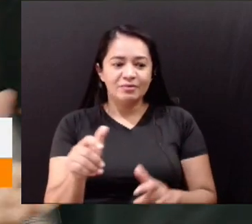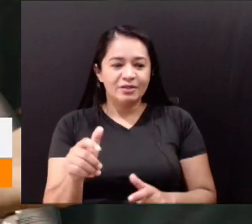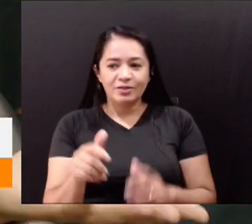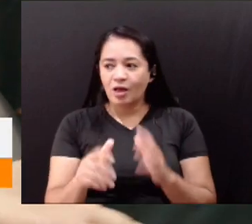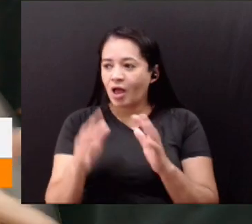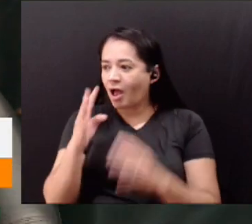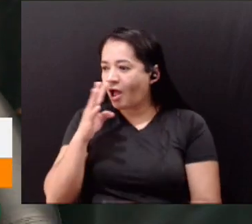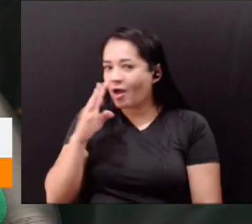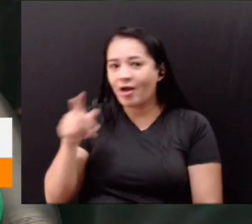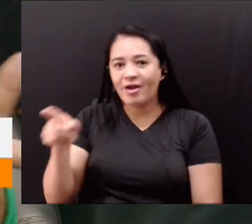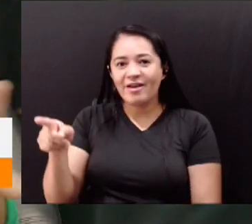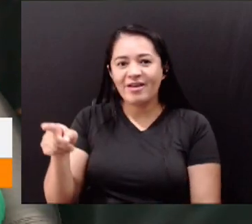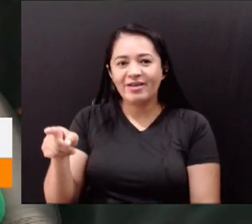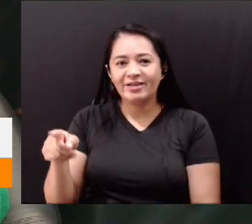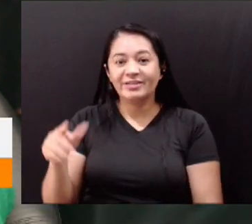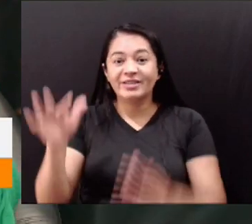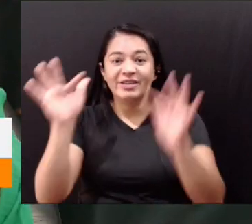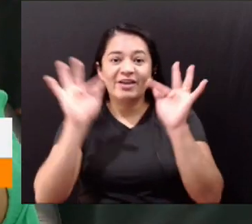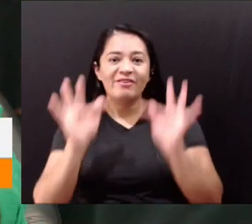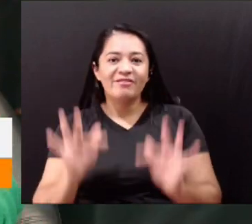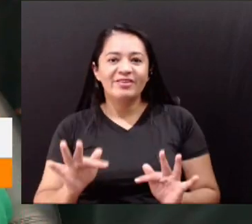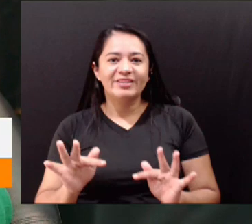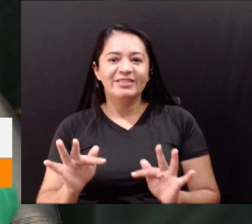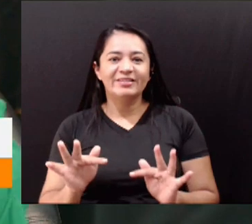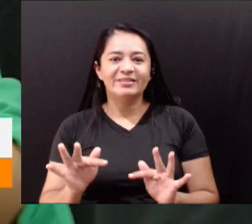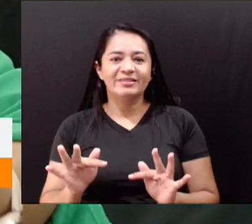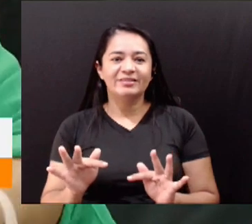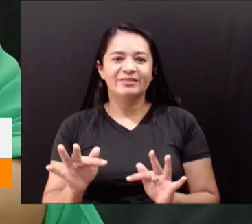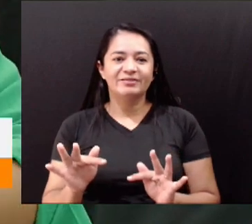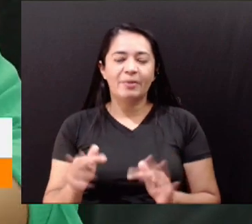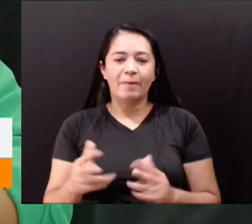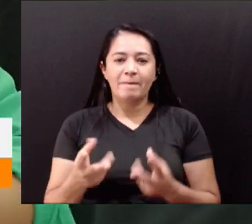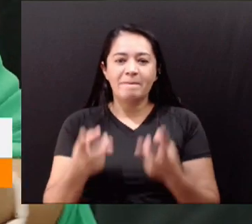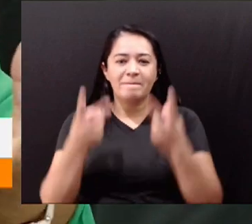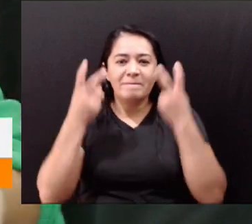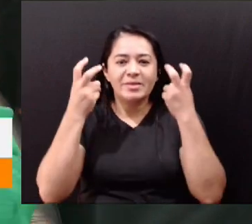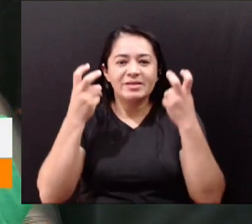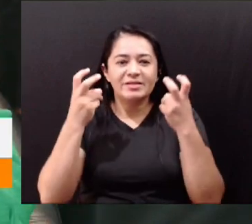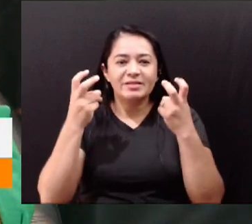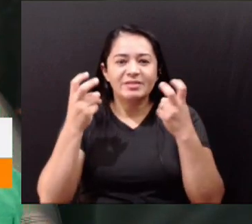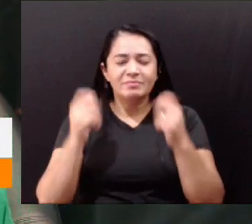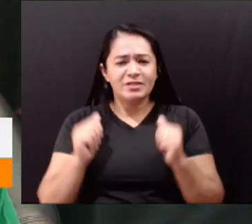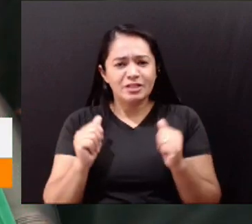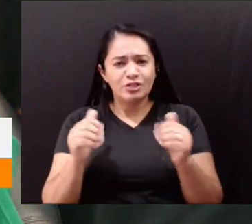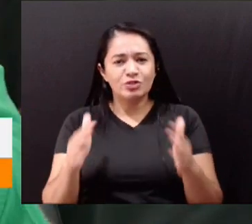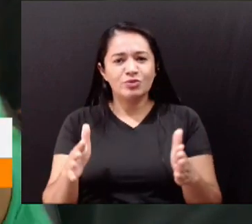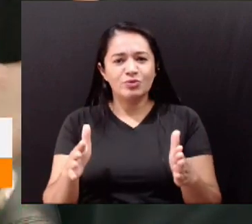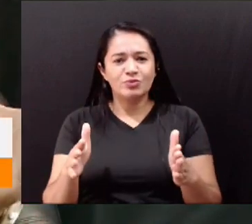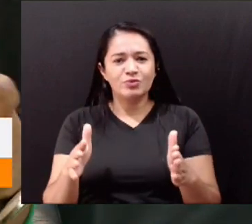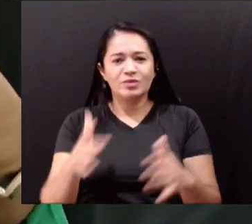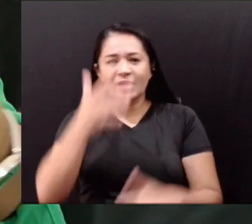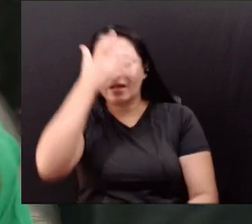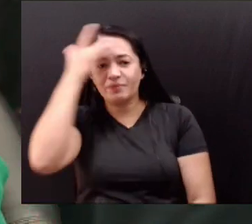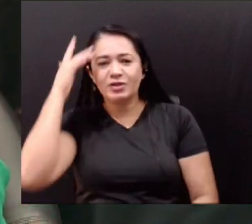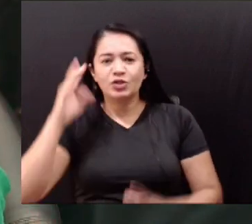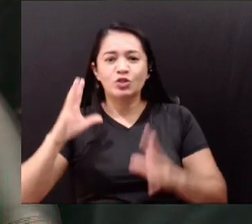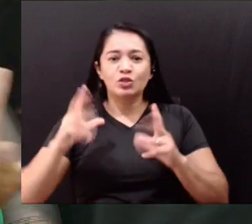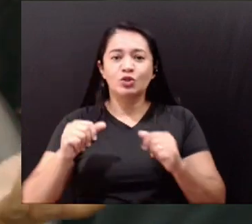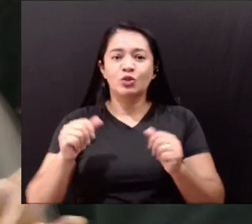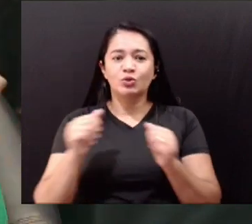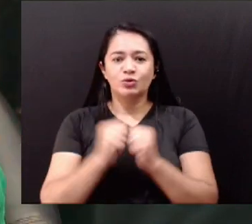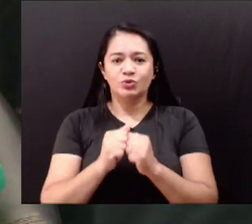a felicidade a gente percebe ali nas ações, né? As pessoas, todo mundo junto, vivendo